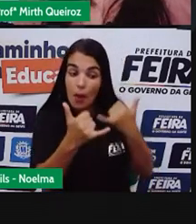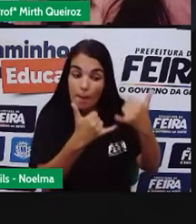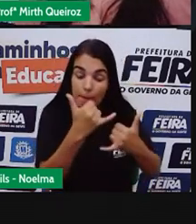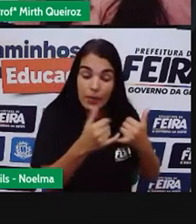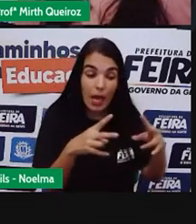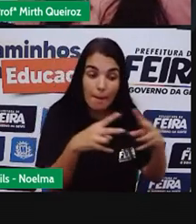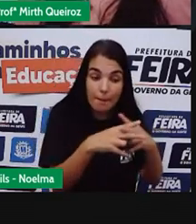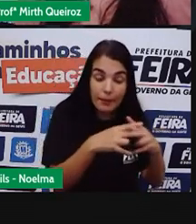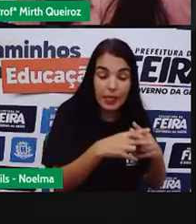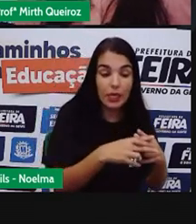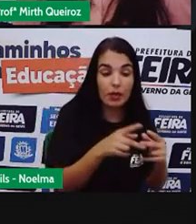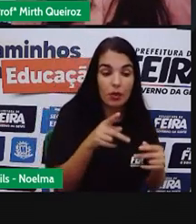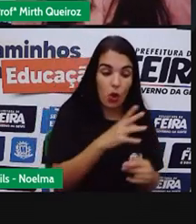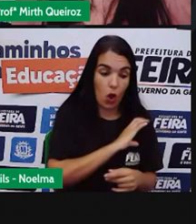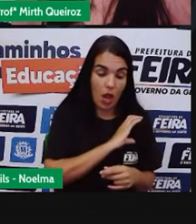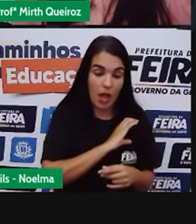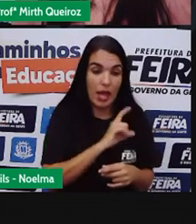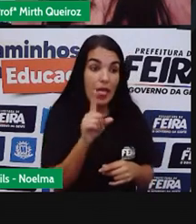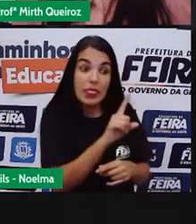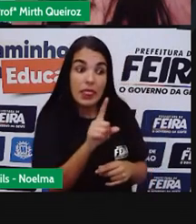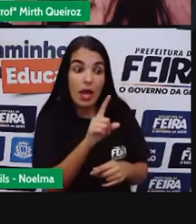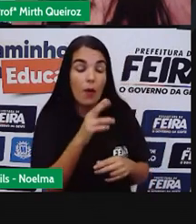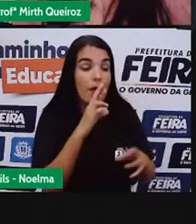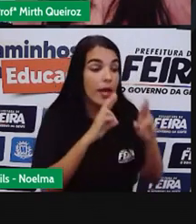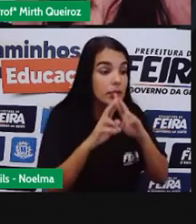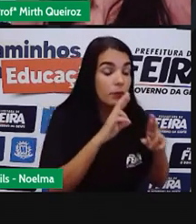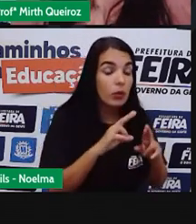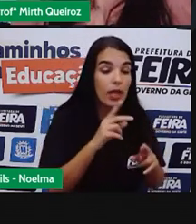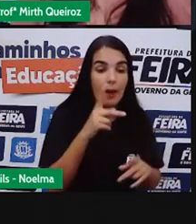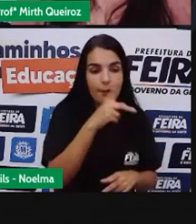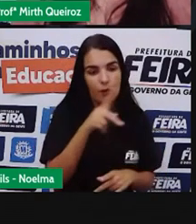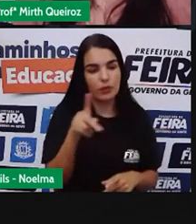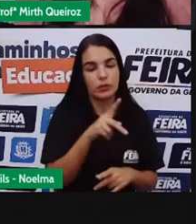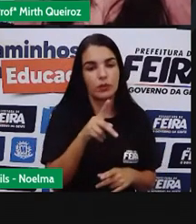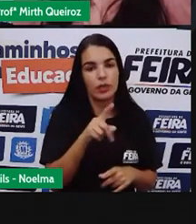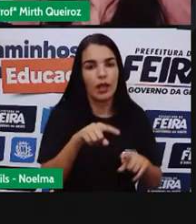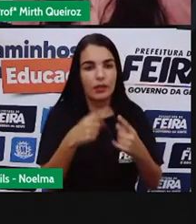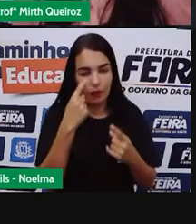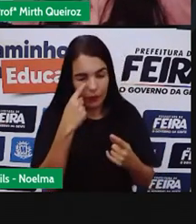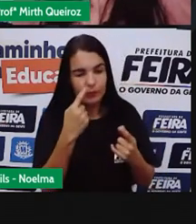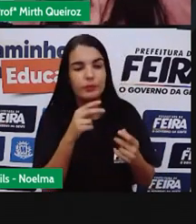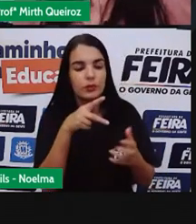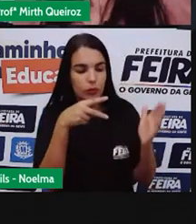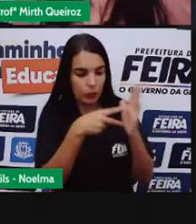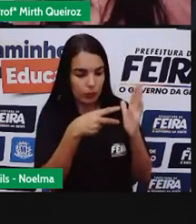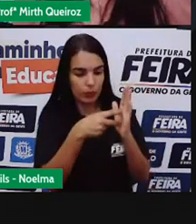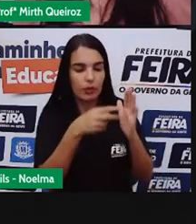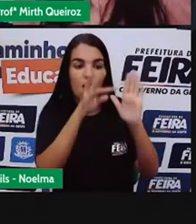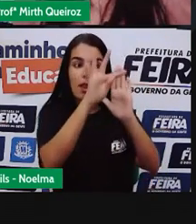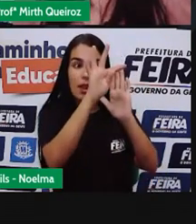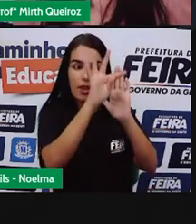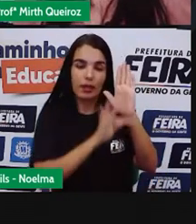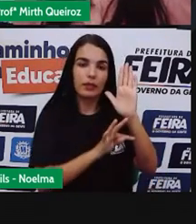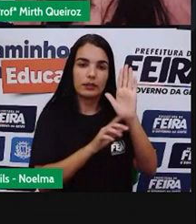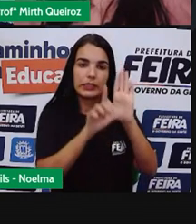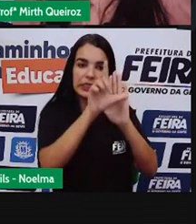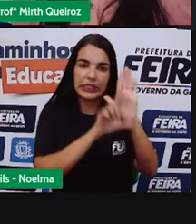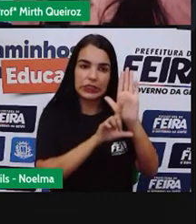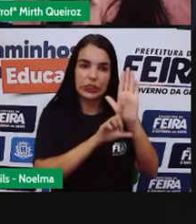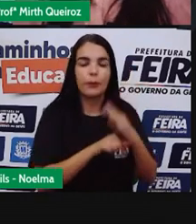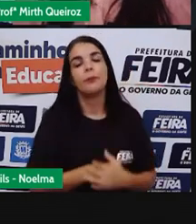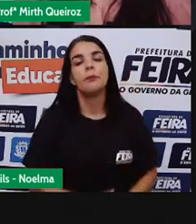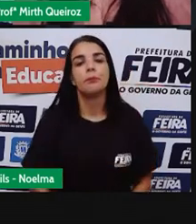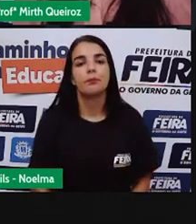colegas e não responda a professora. Então, nós utilizamos dois pontos aí para iniciar uma listagem, certo? Enumerar